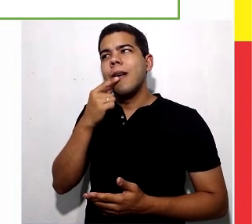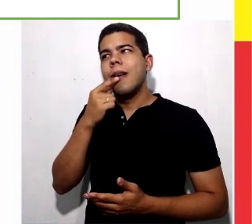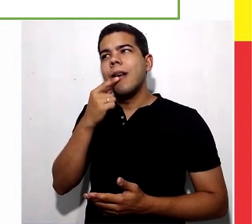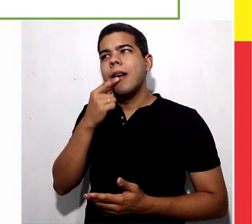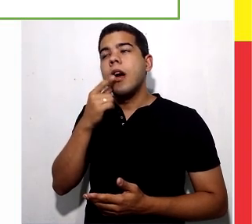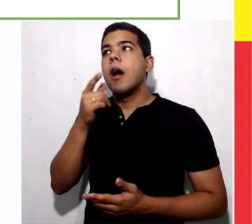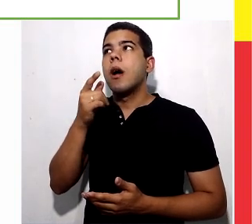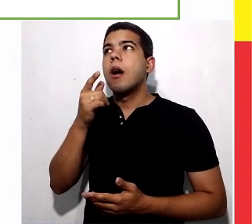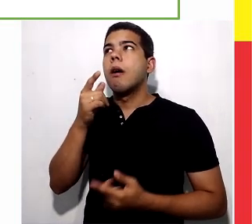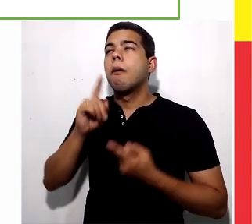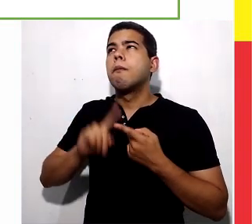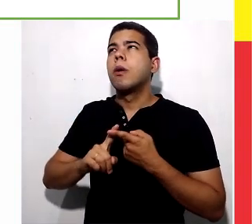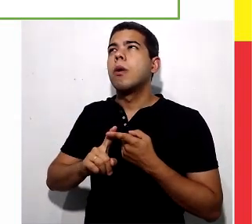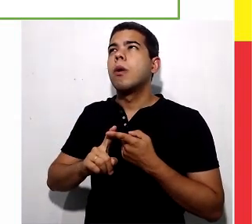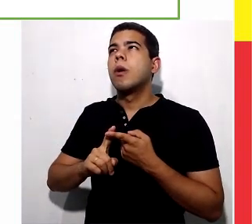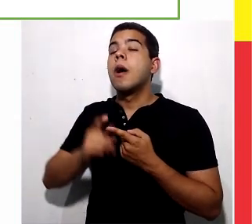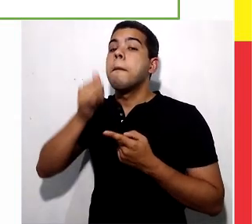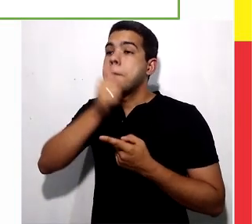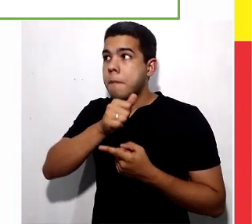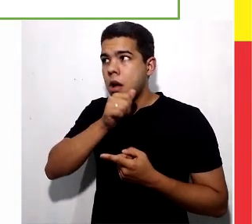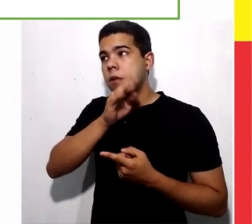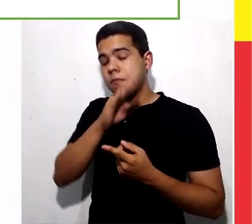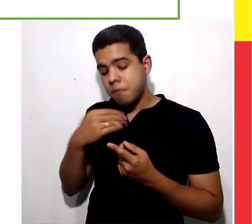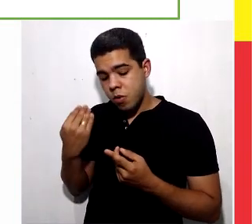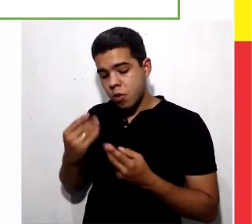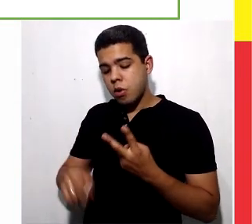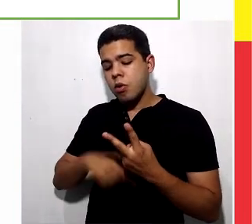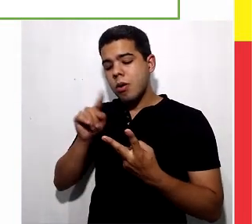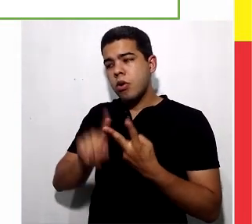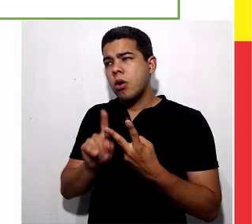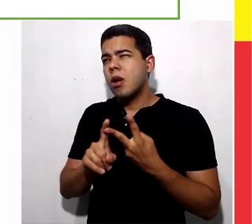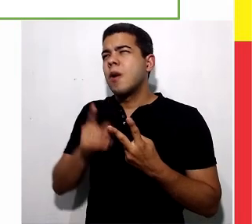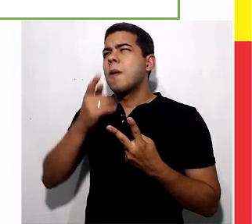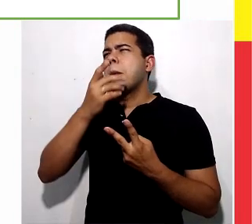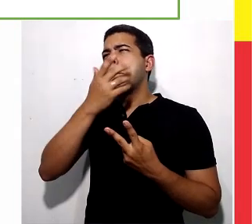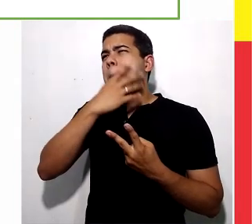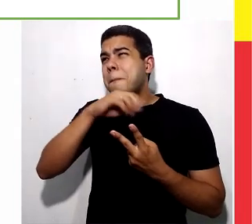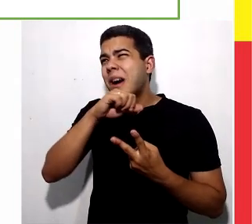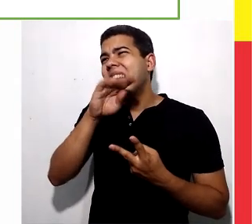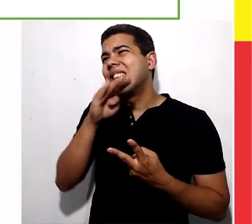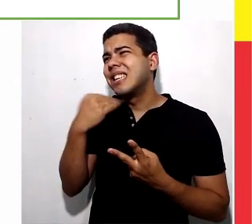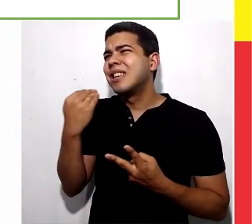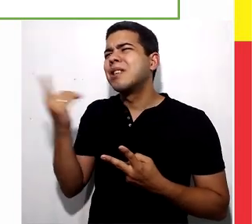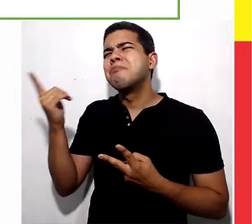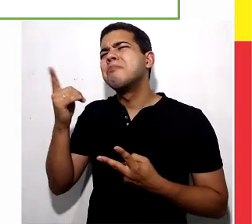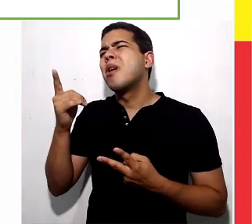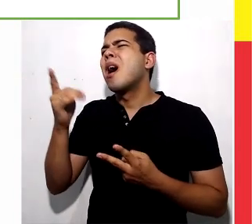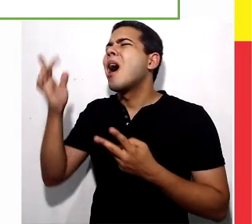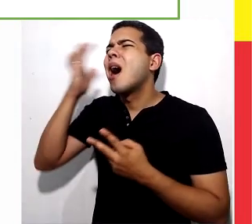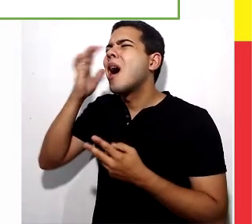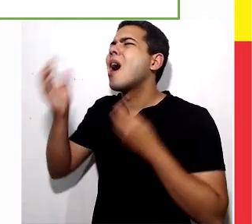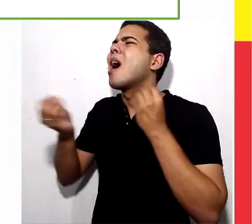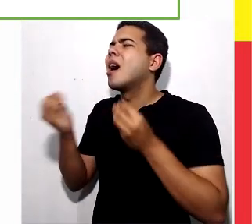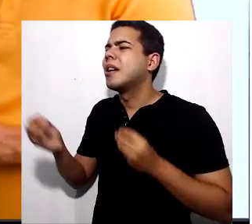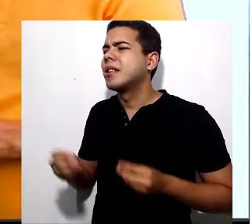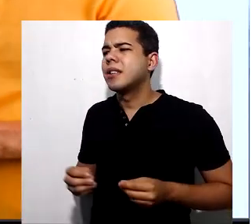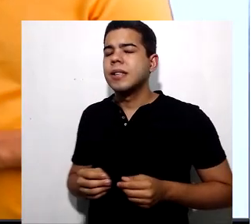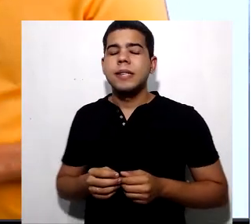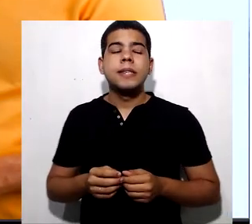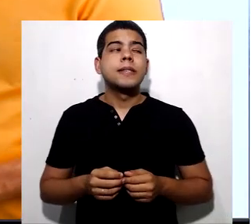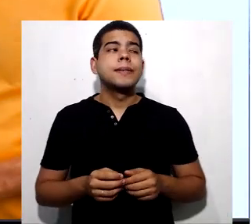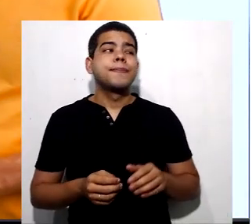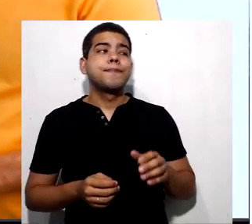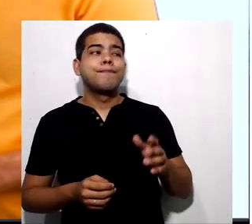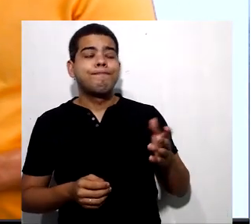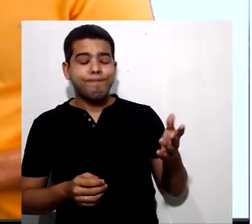aí. Ela ficou órfã da mãe e depois ela perdeu seu pai. O que é que você tem a dizer sobre essa questão? O que eu